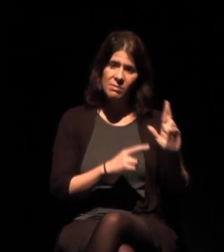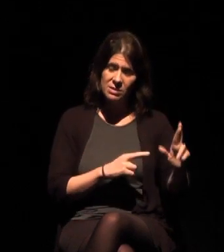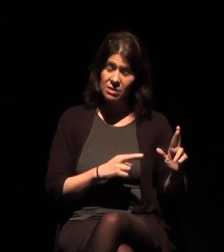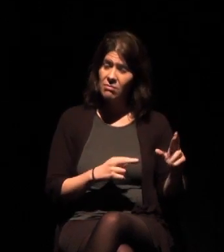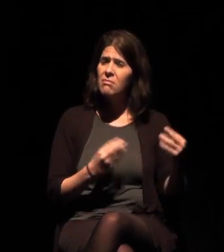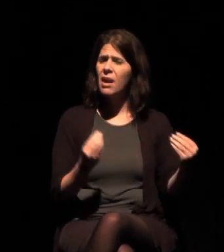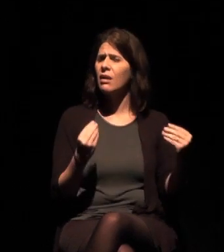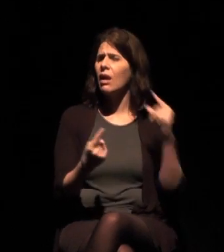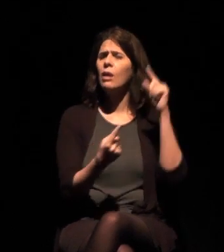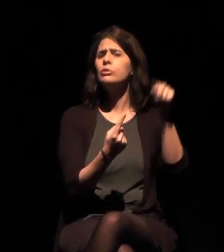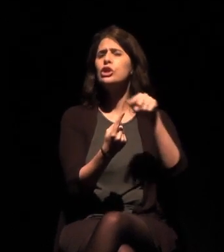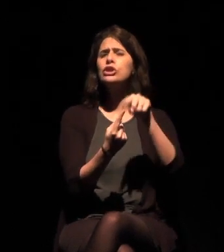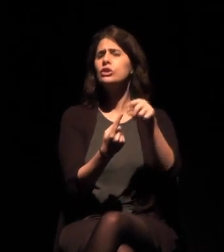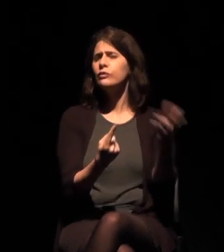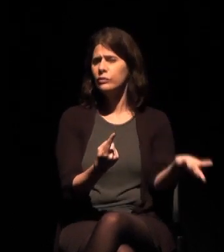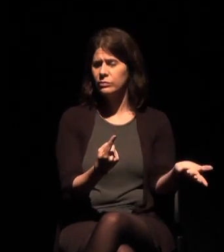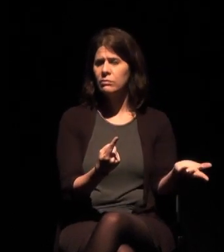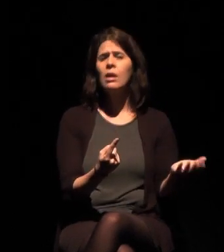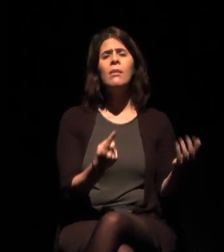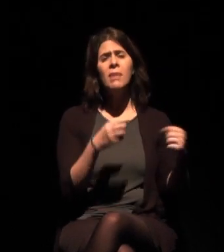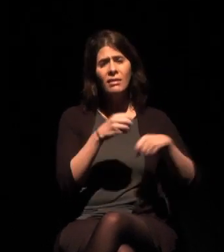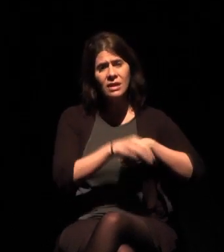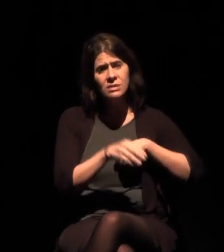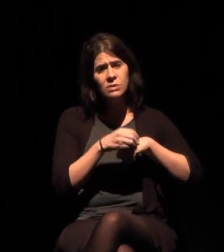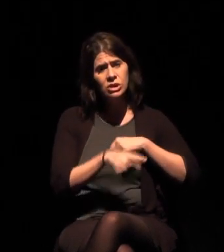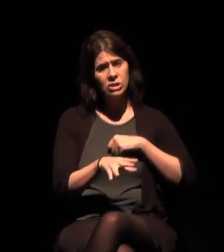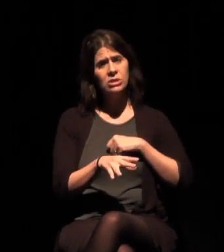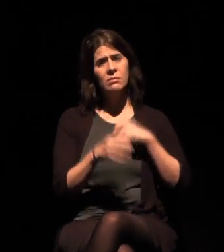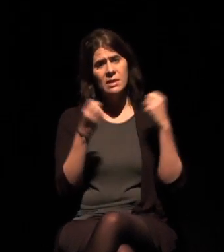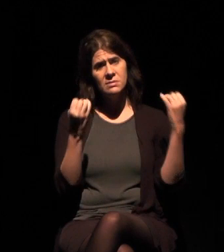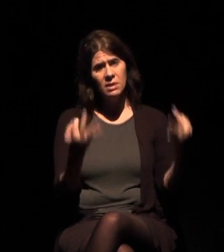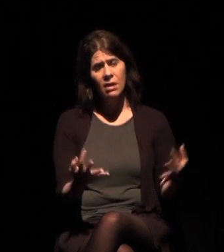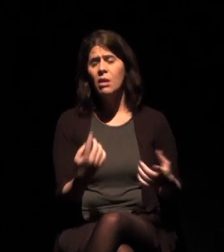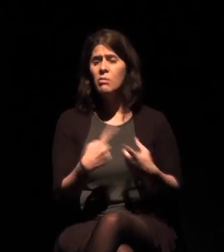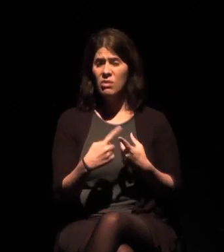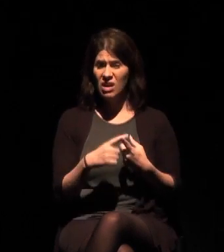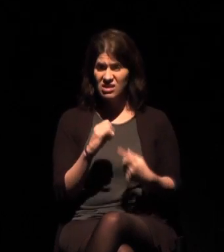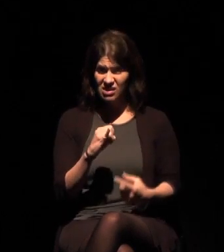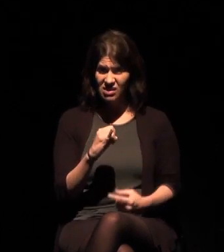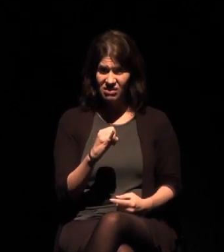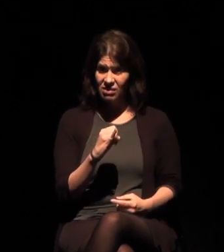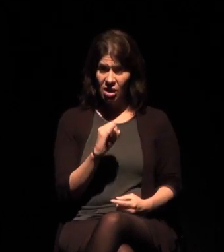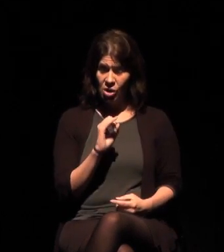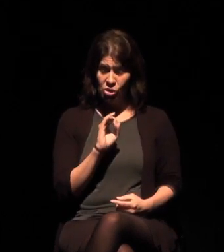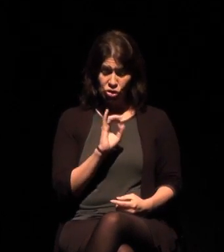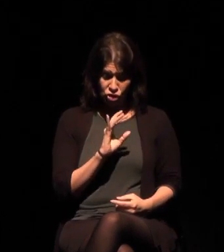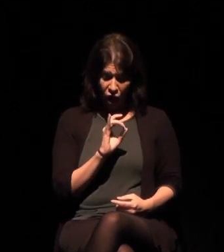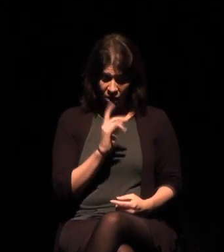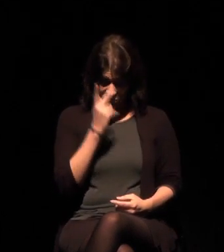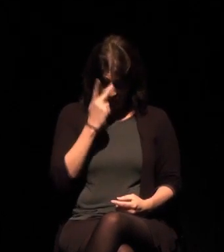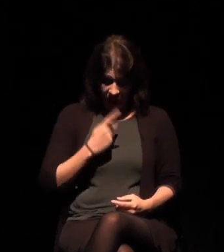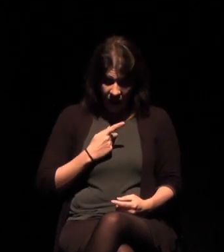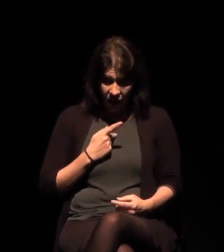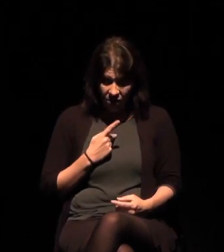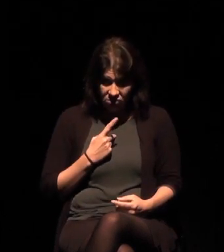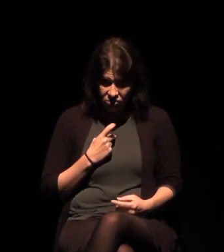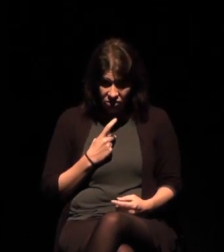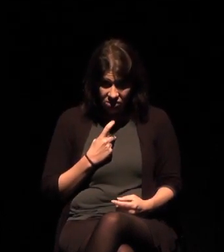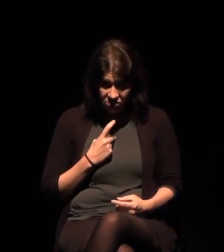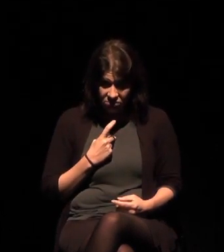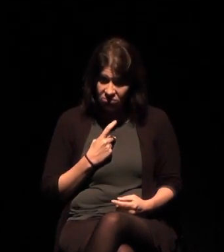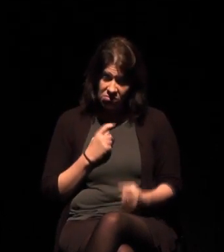transmitir certo pra você explicar porque se for só pra você faça um padrão que vai ser mais